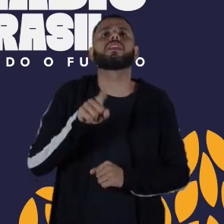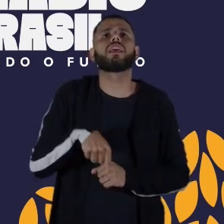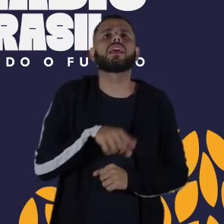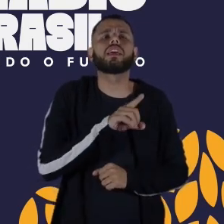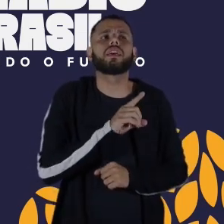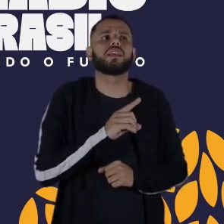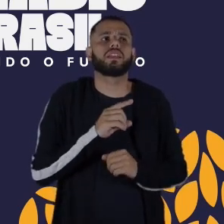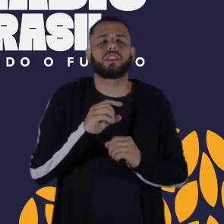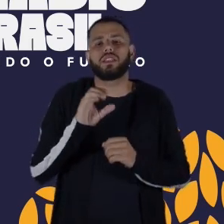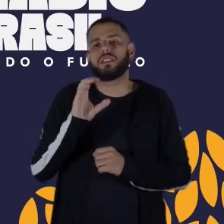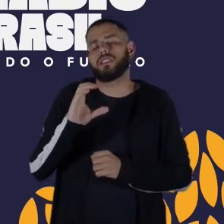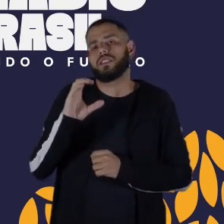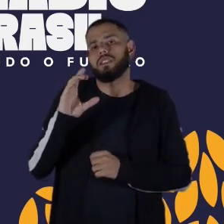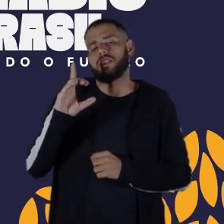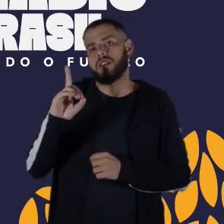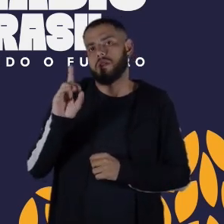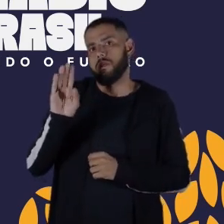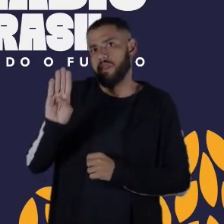canabidiol,